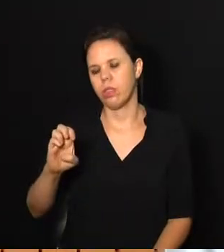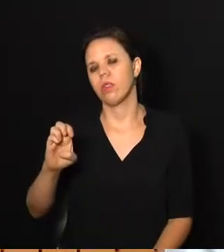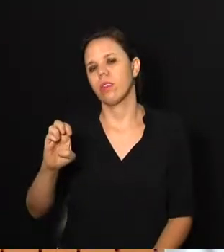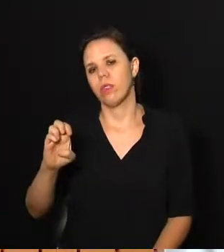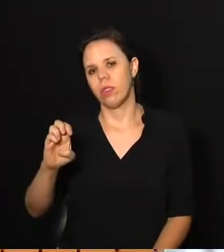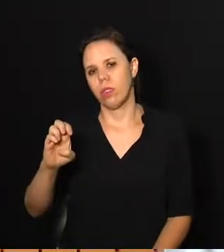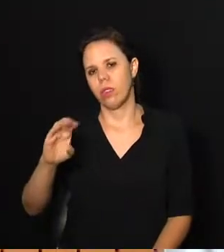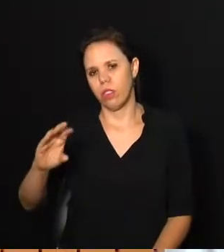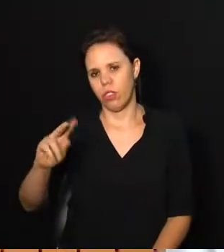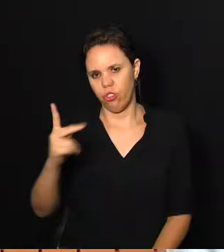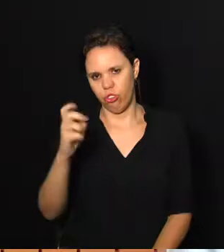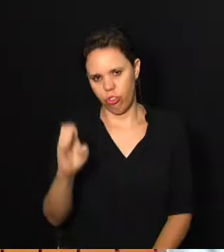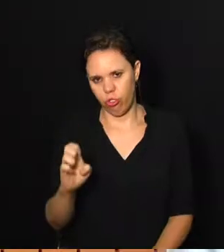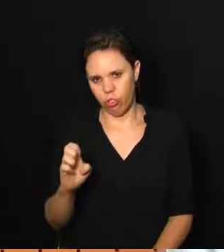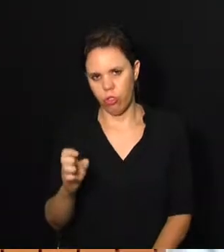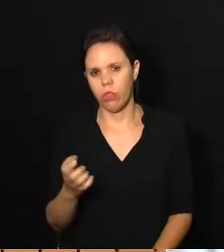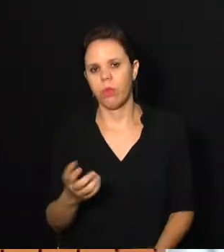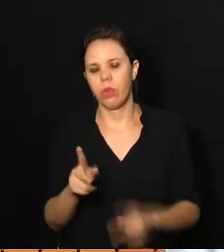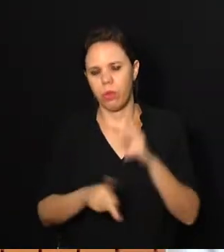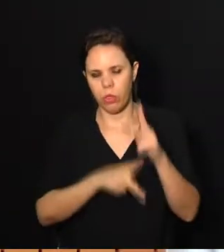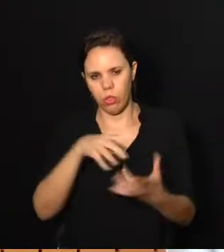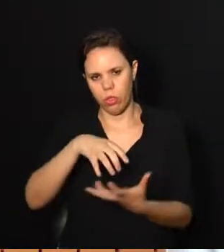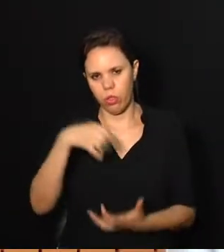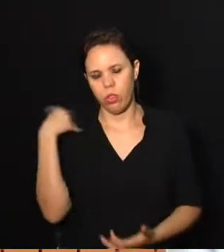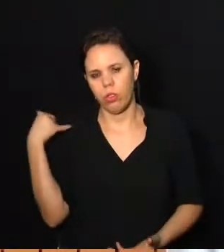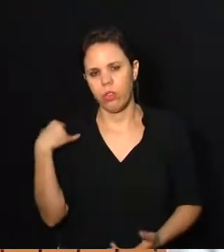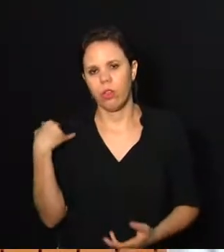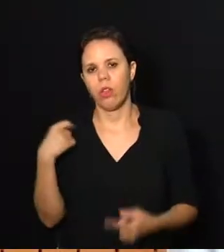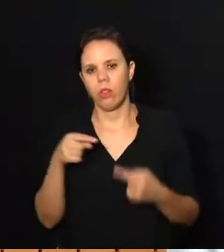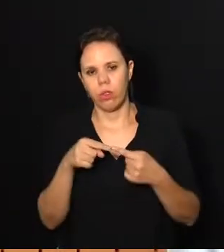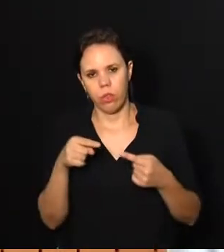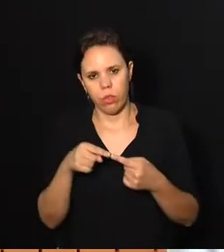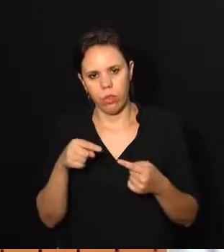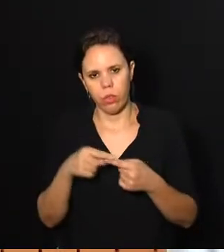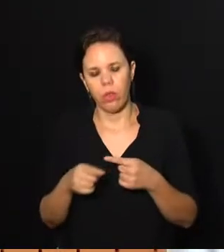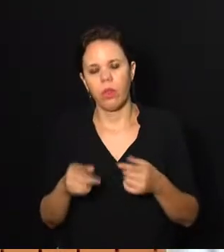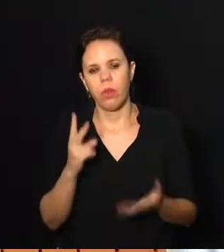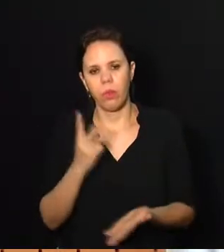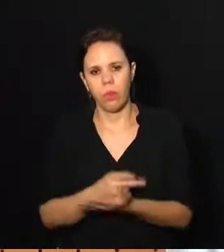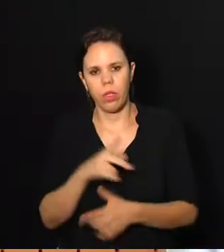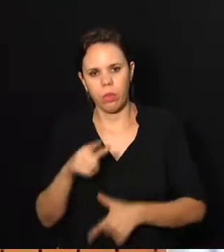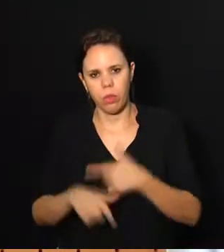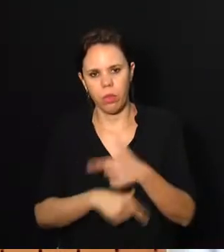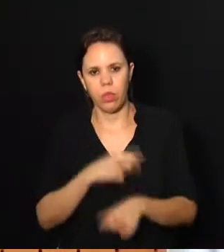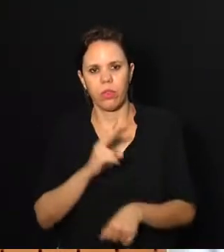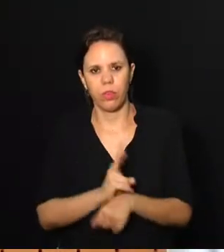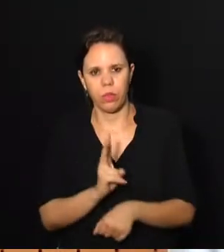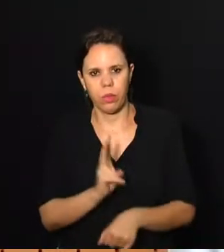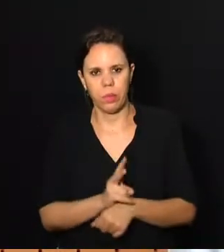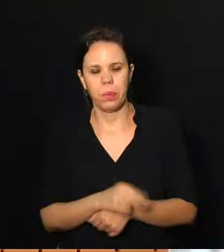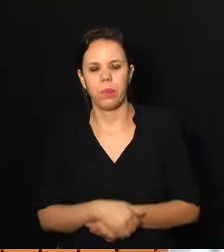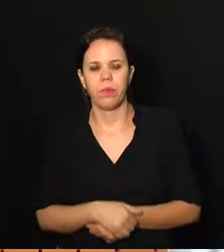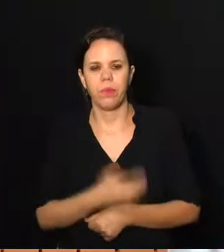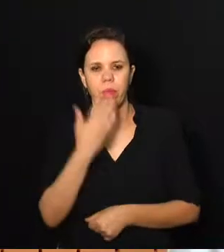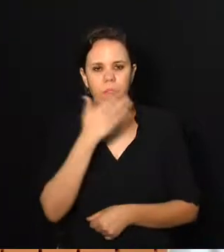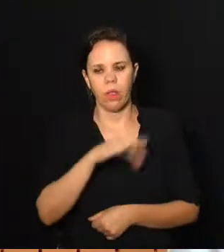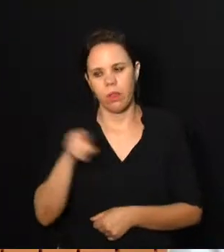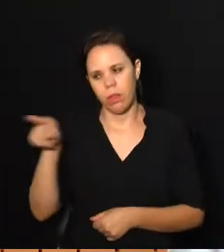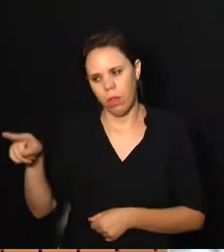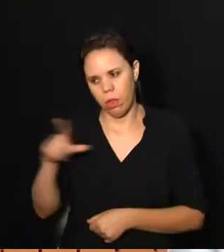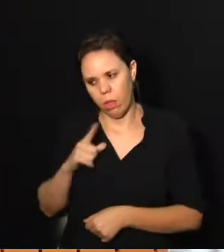mais adequado, com a mesma função, ou seja, aquela cautela que as